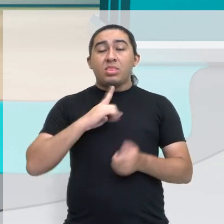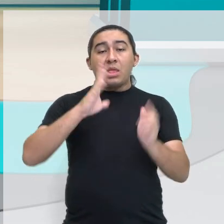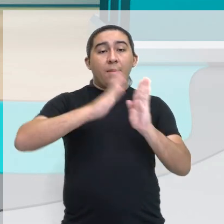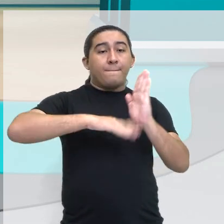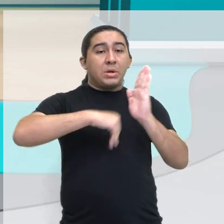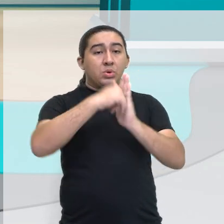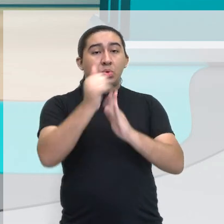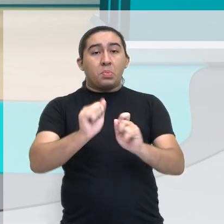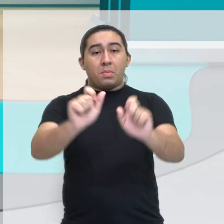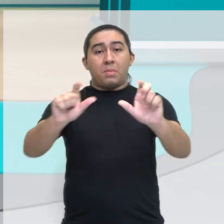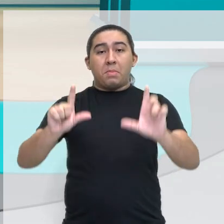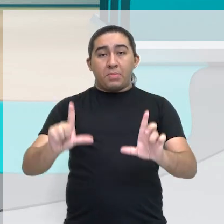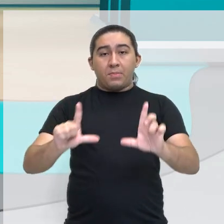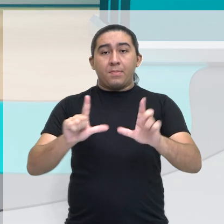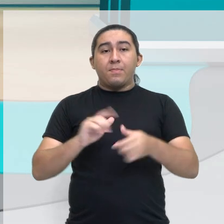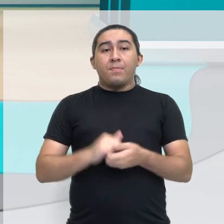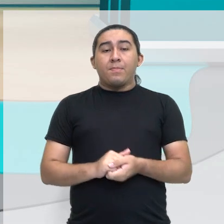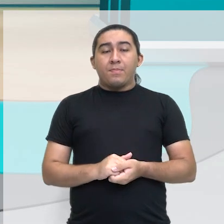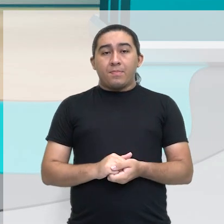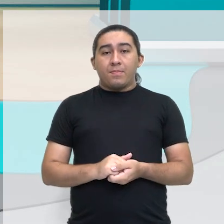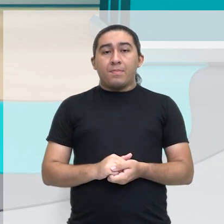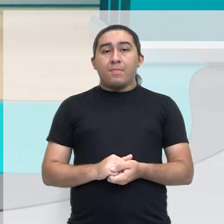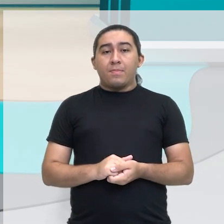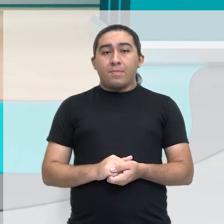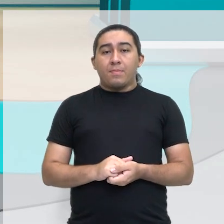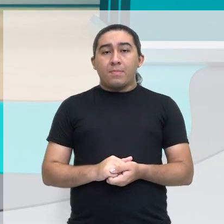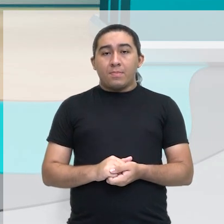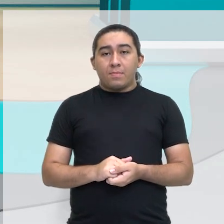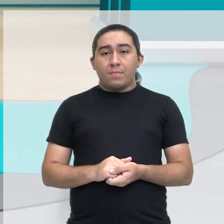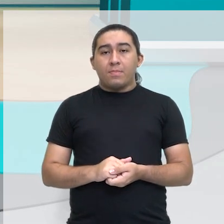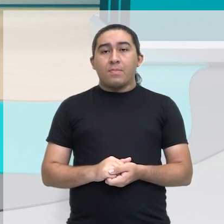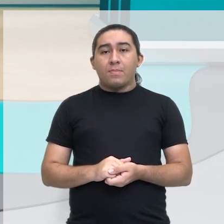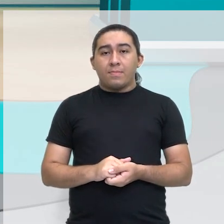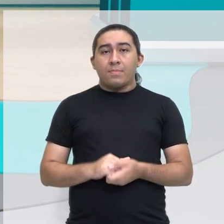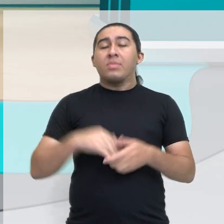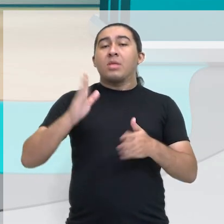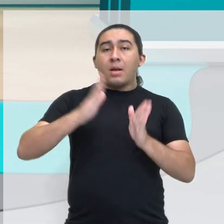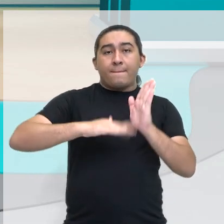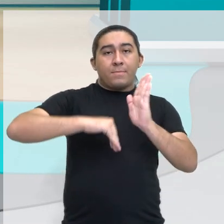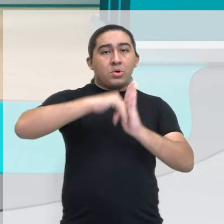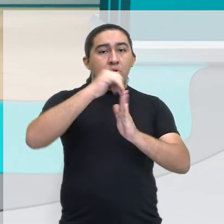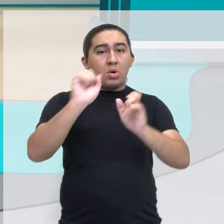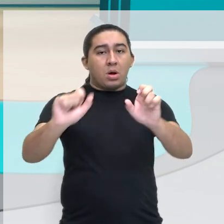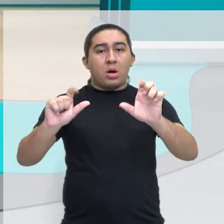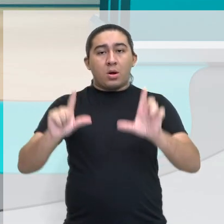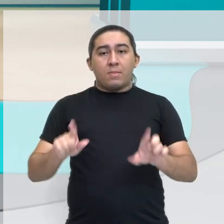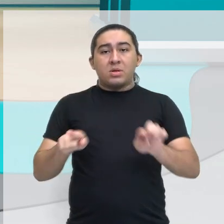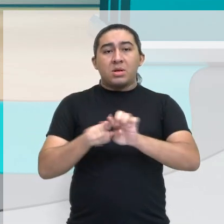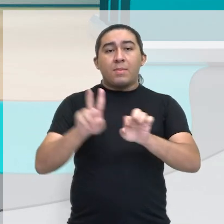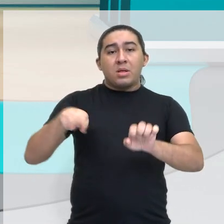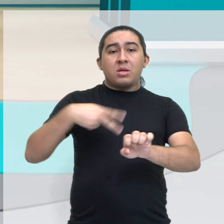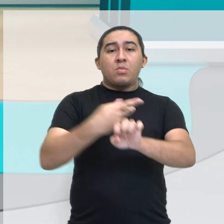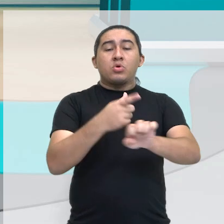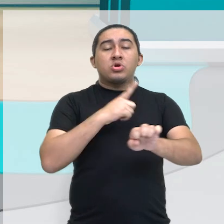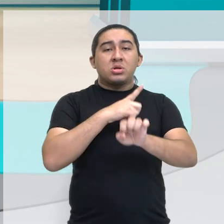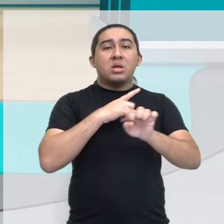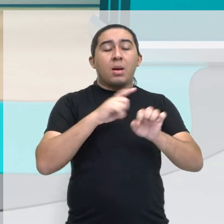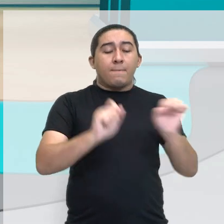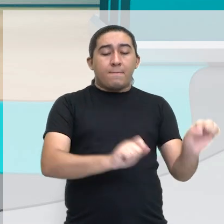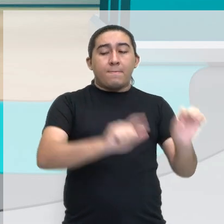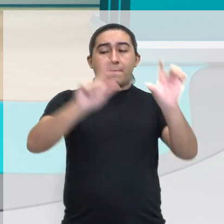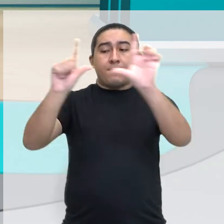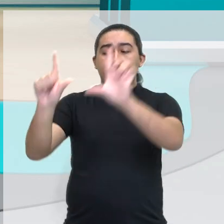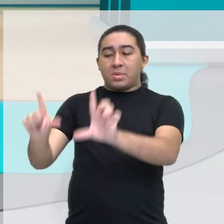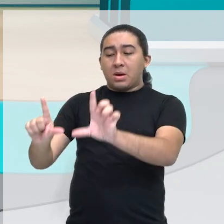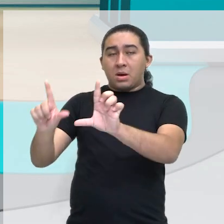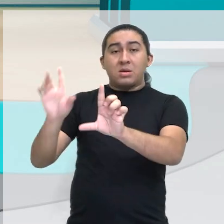pintura, ou seja, Monet, ele pintou essa obra e levou para uma exposição